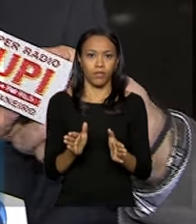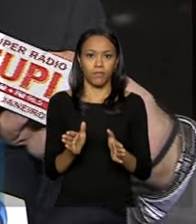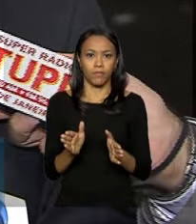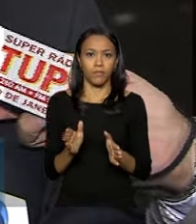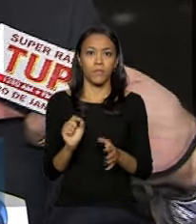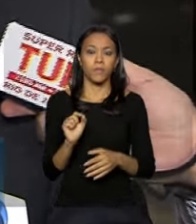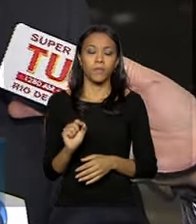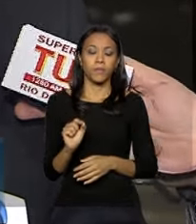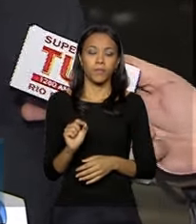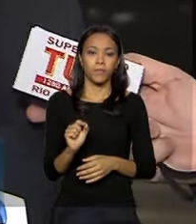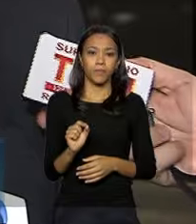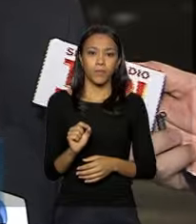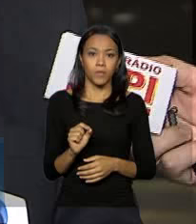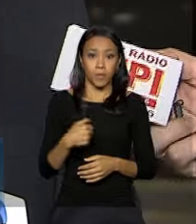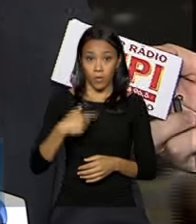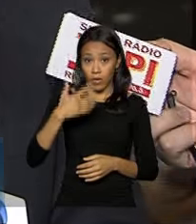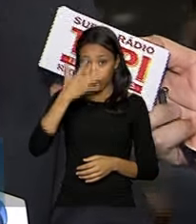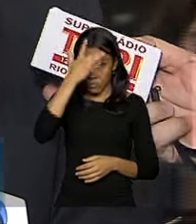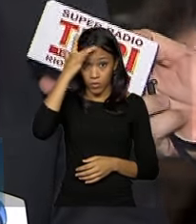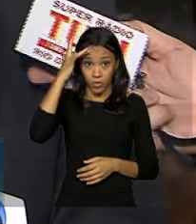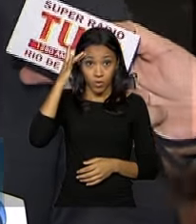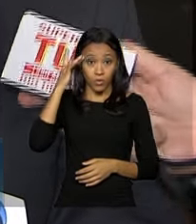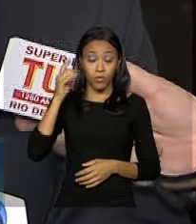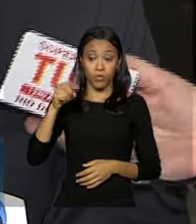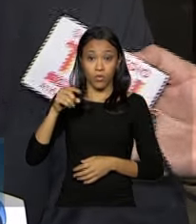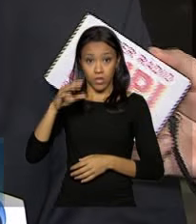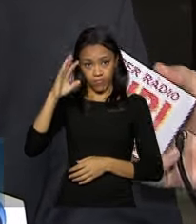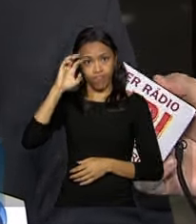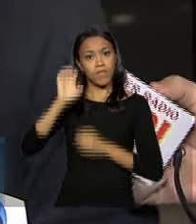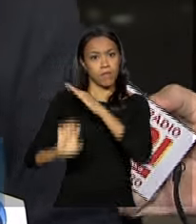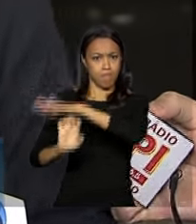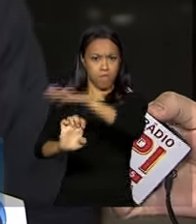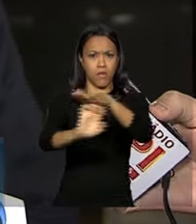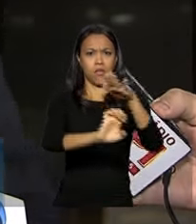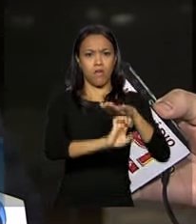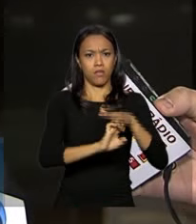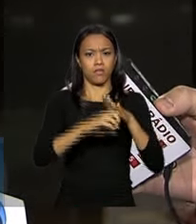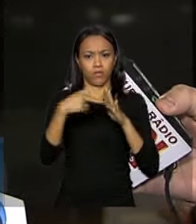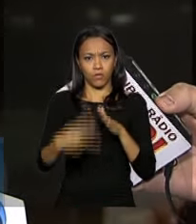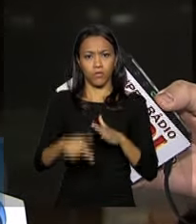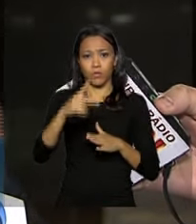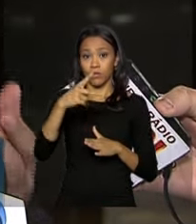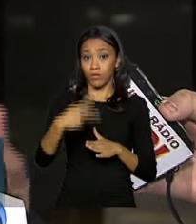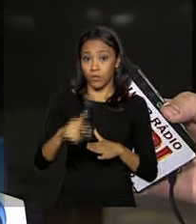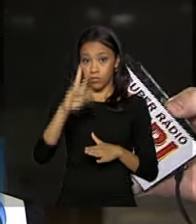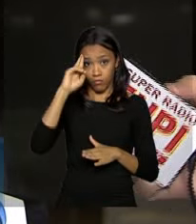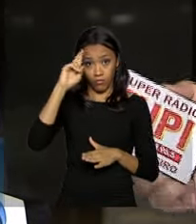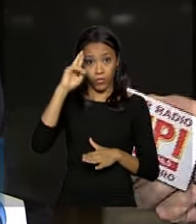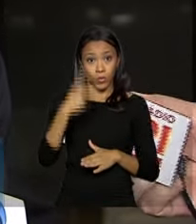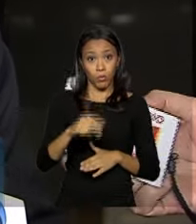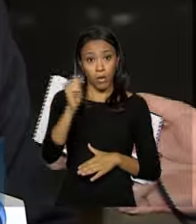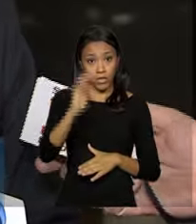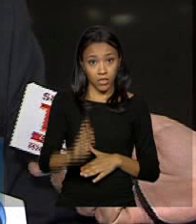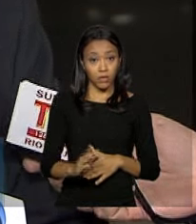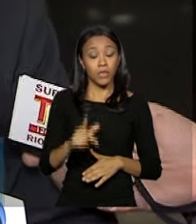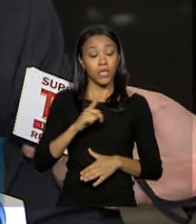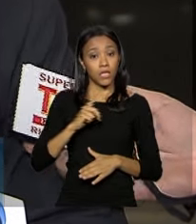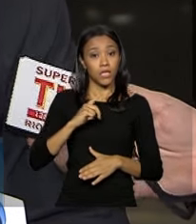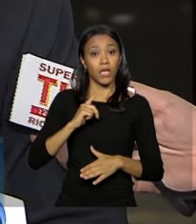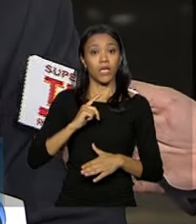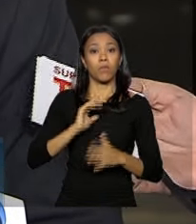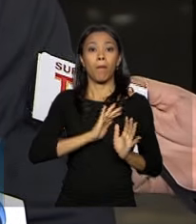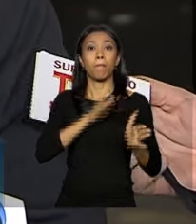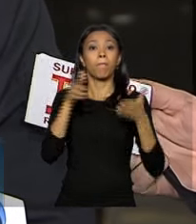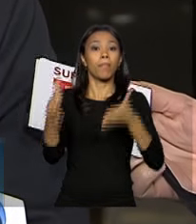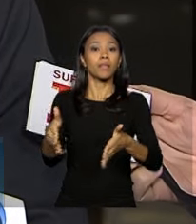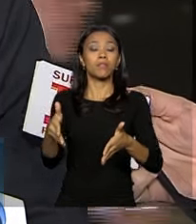principais dirigentes de empresas brasileiras que têm uma presença mais forte no mercado